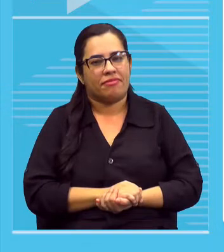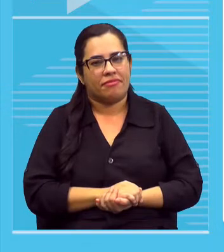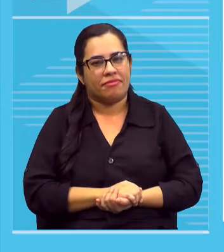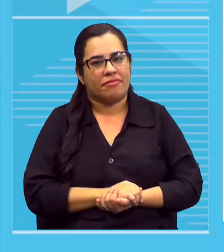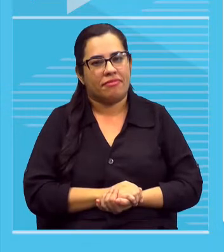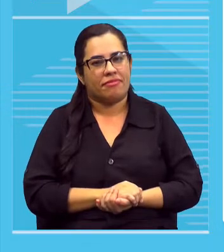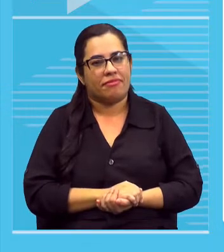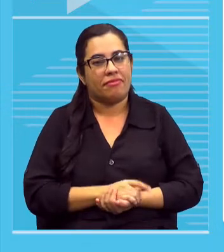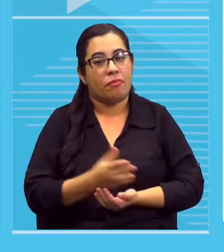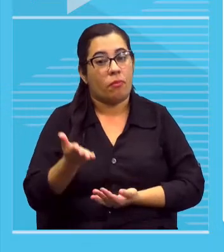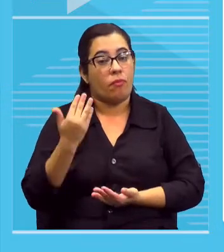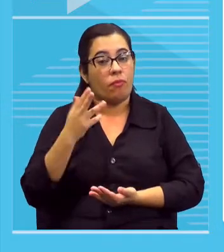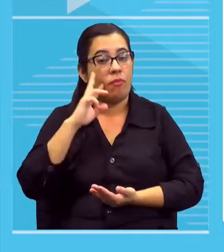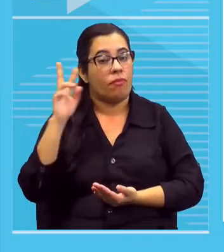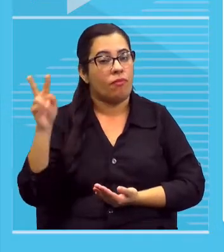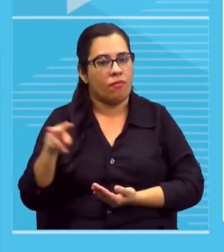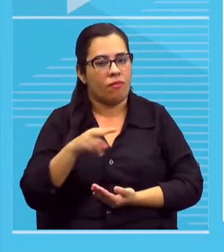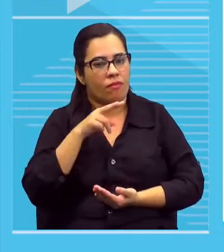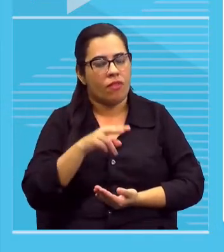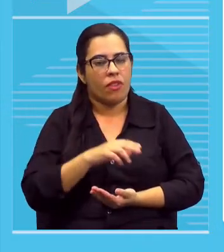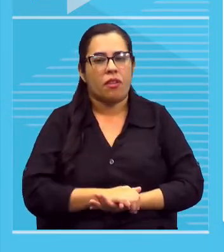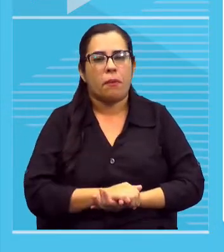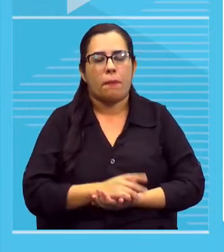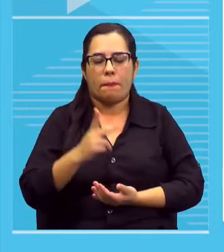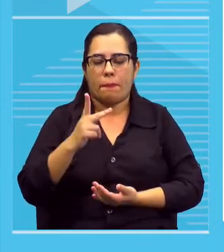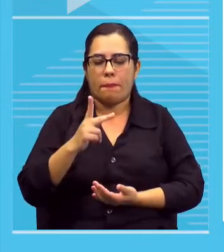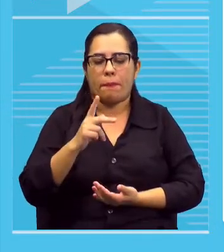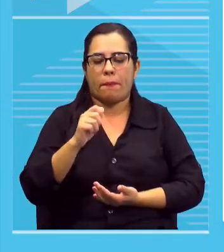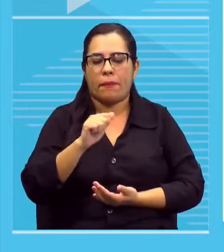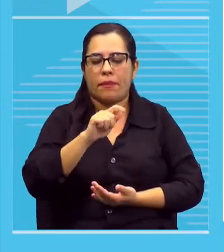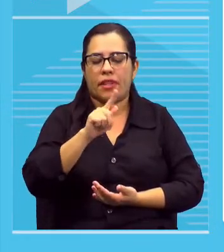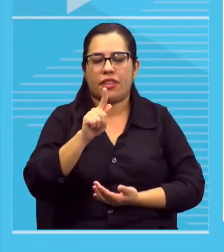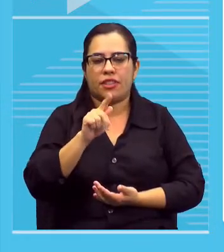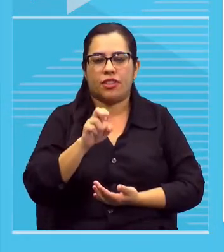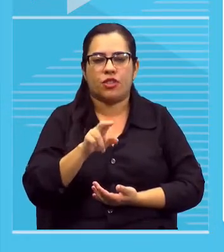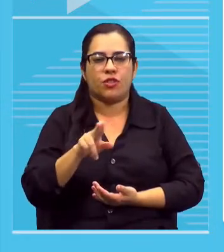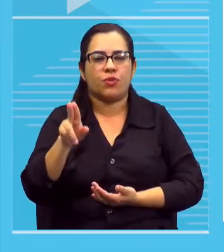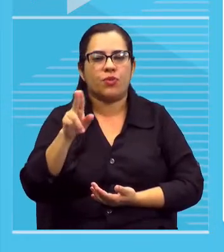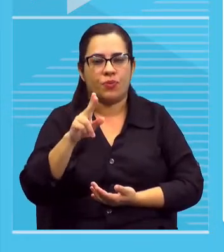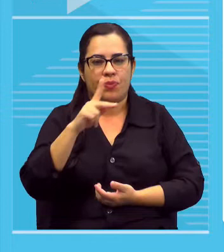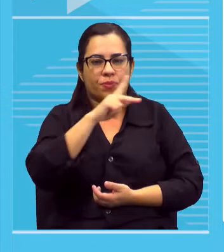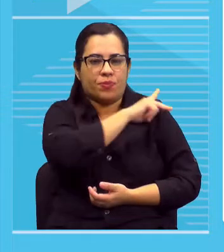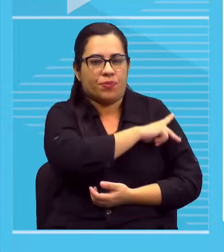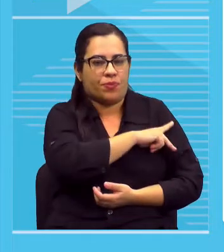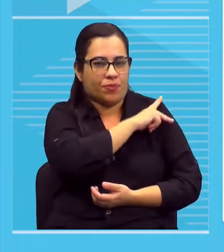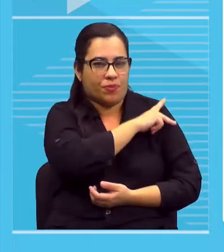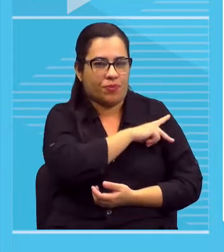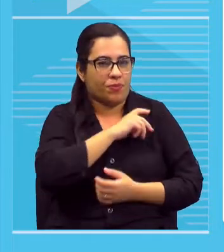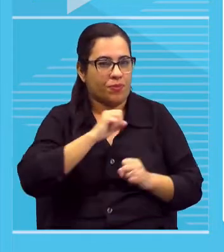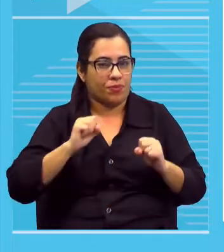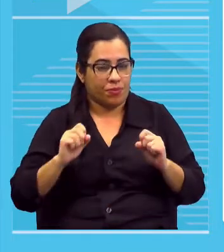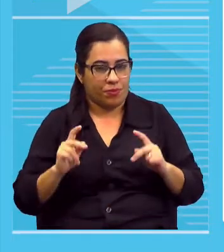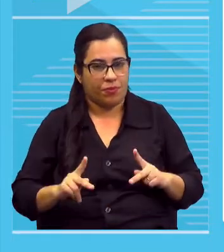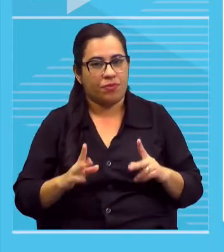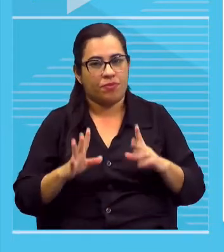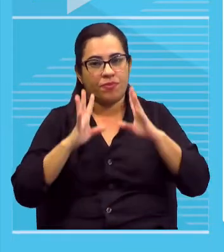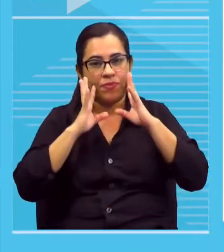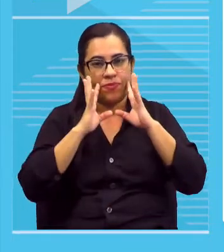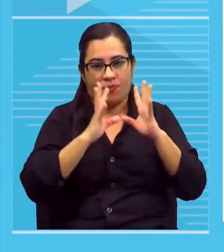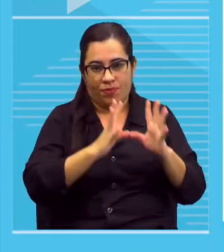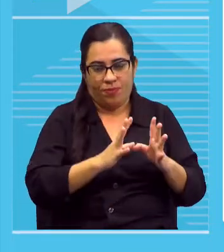quem Acompanha comigo Olha só Bora Pajeú Pajeú do Piauí Ei para extensão